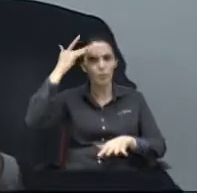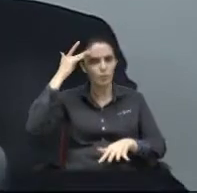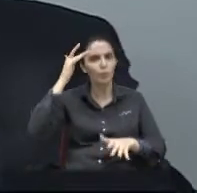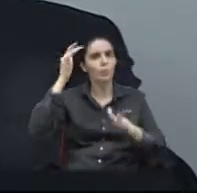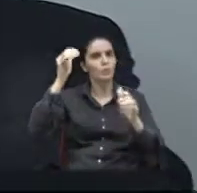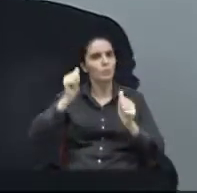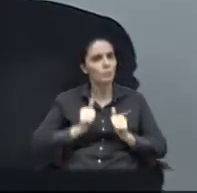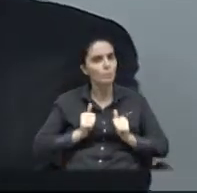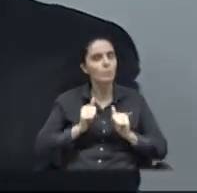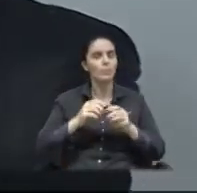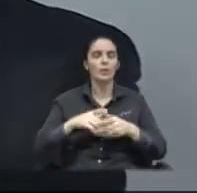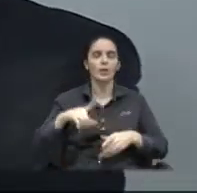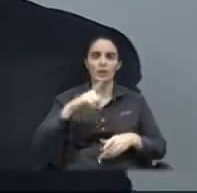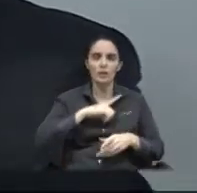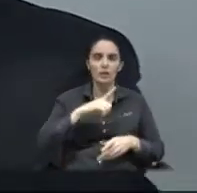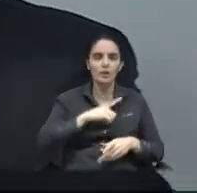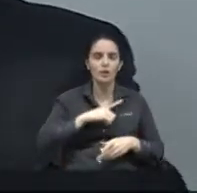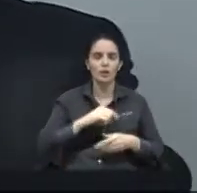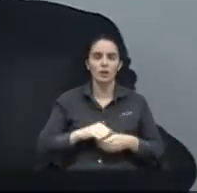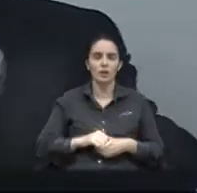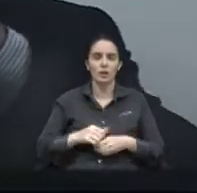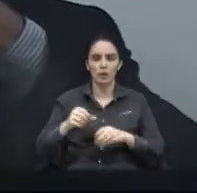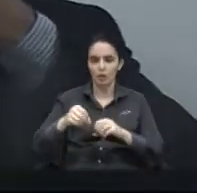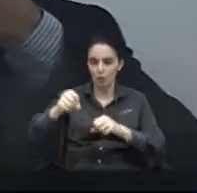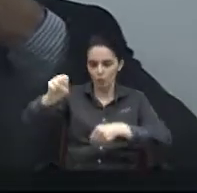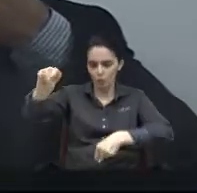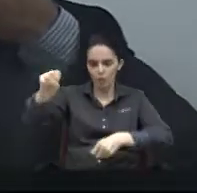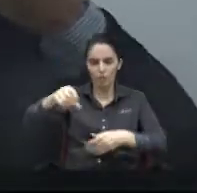e acaba passando,